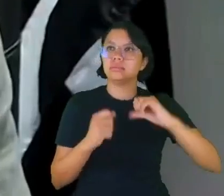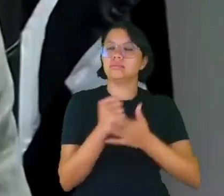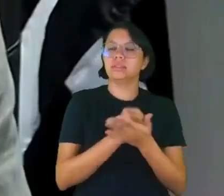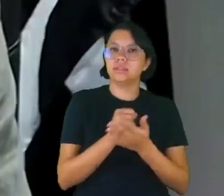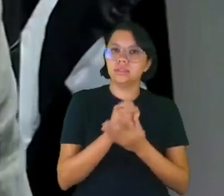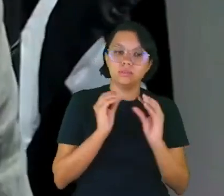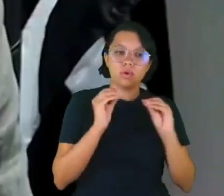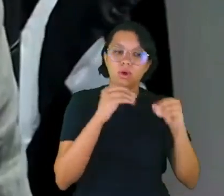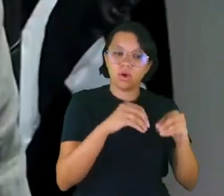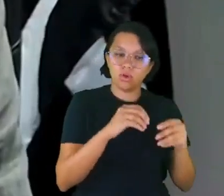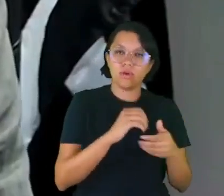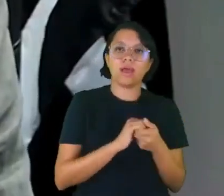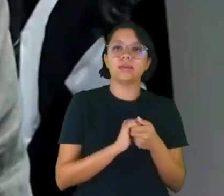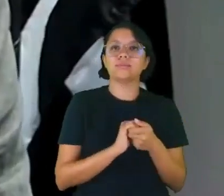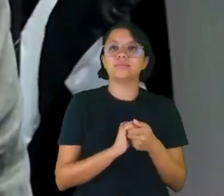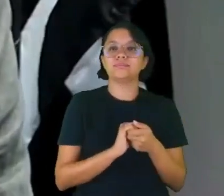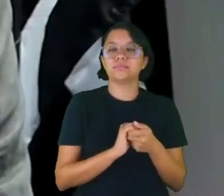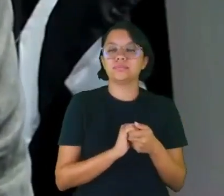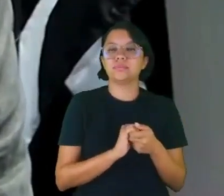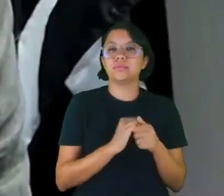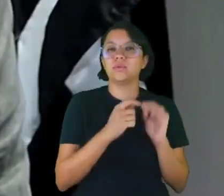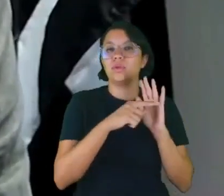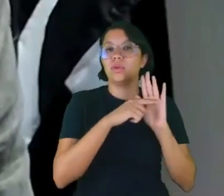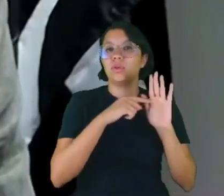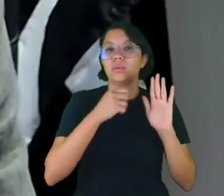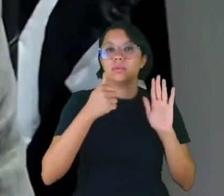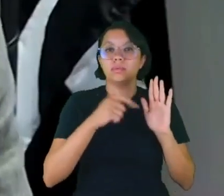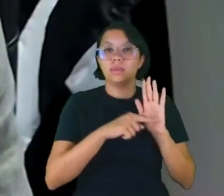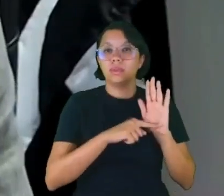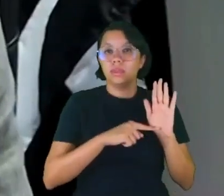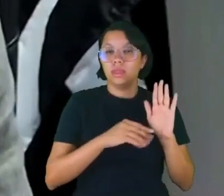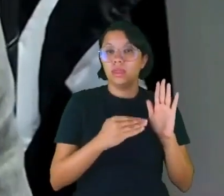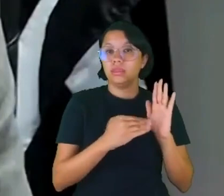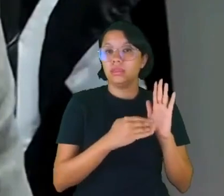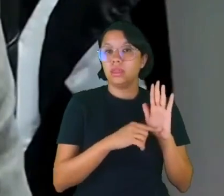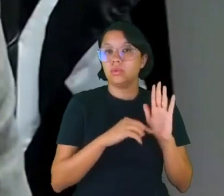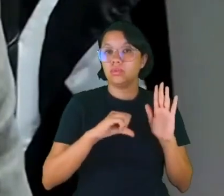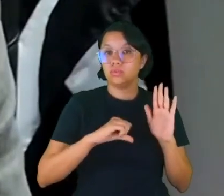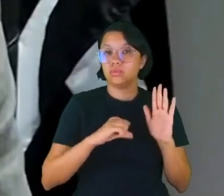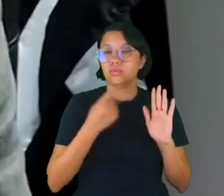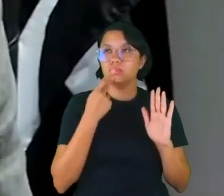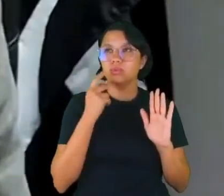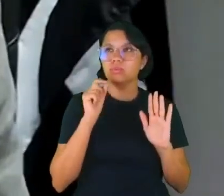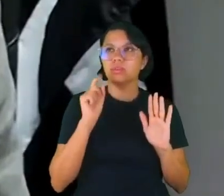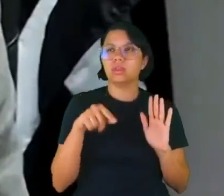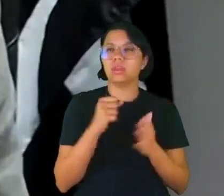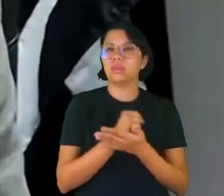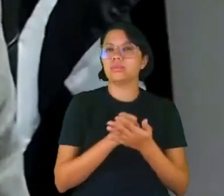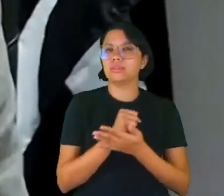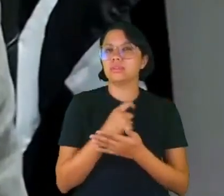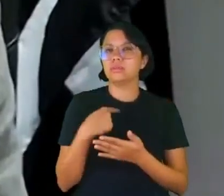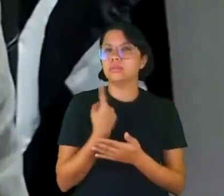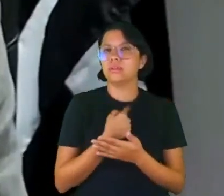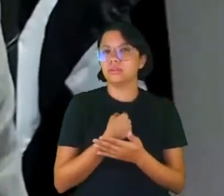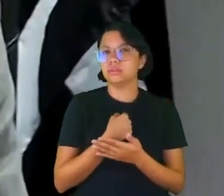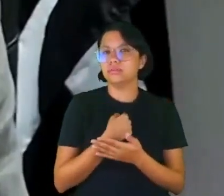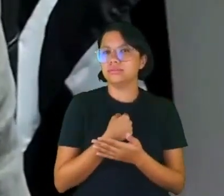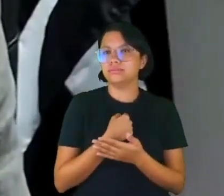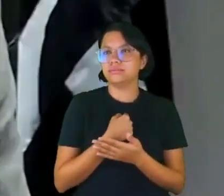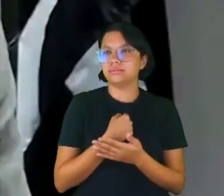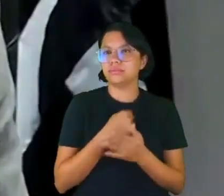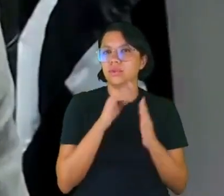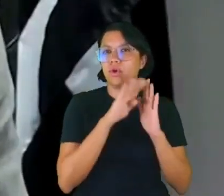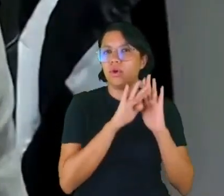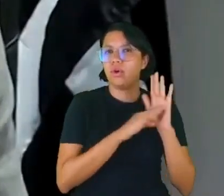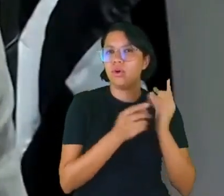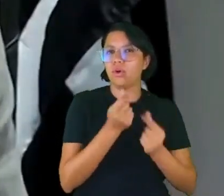Constituição, dos incisos 1º ao 9º, dizendo quais são os princípios da nossa